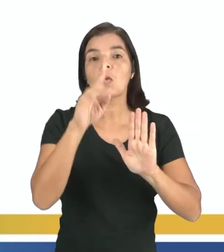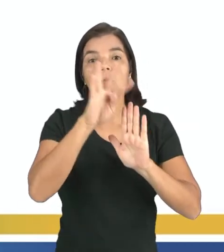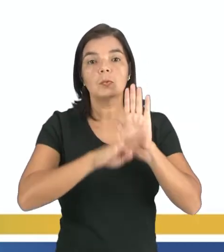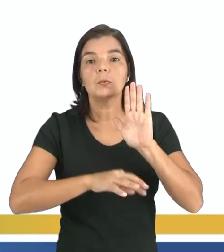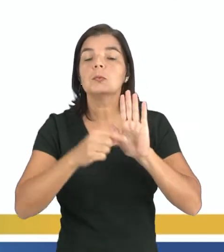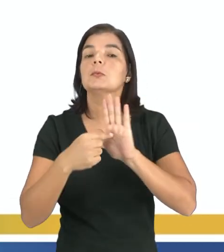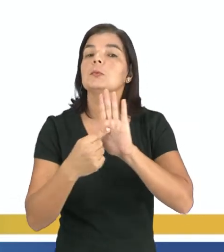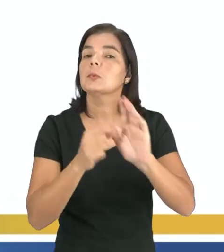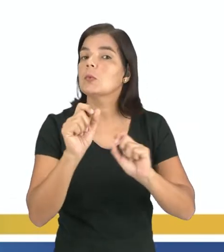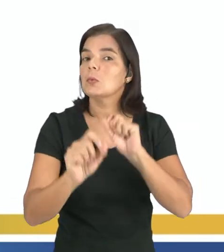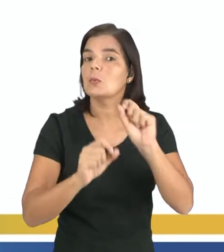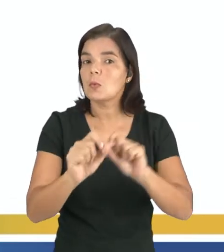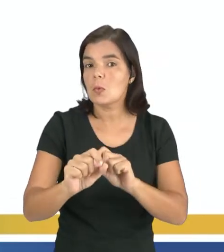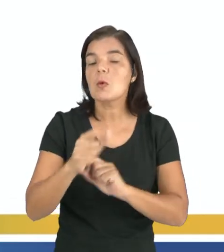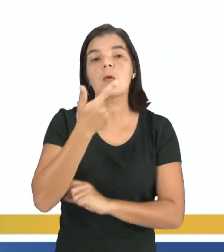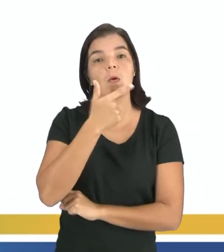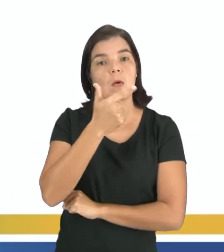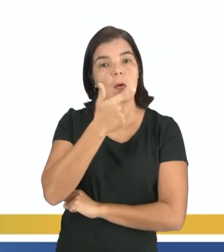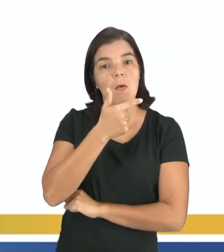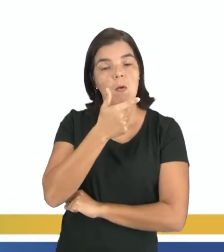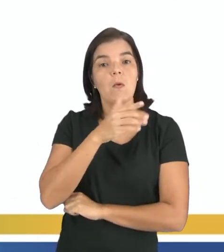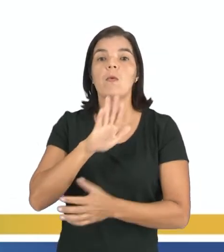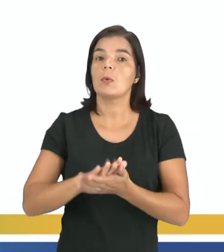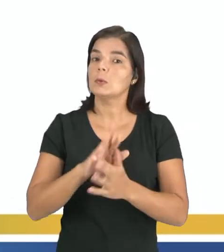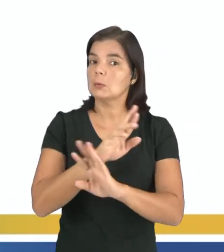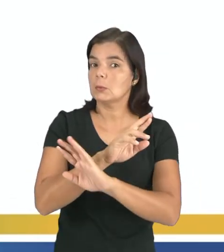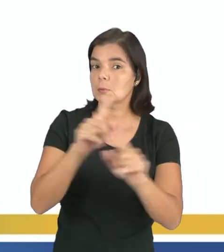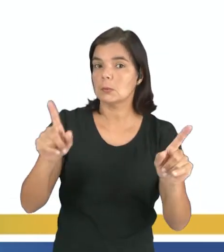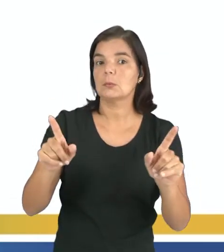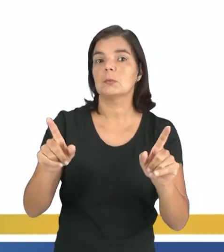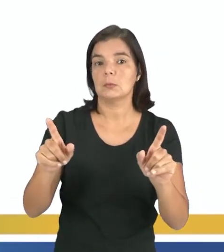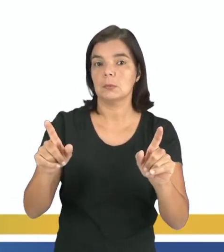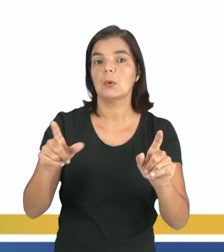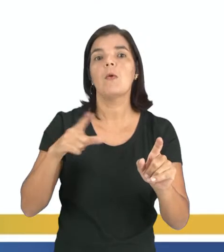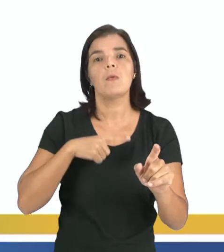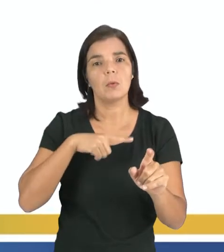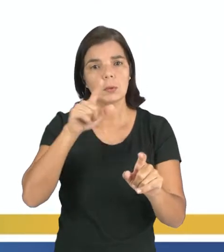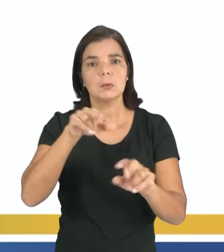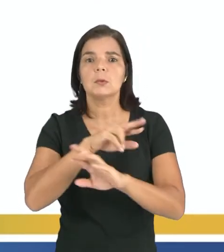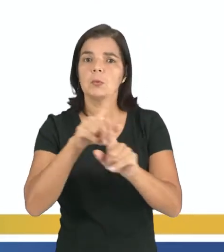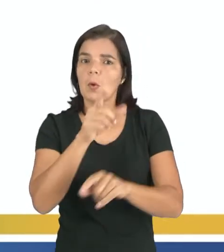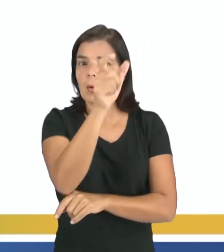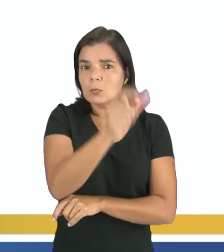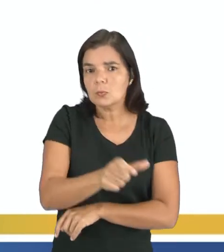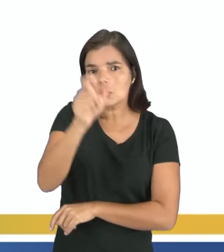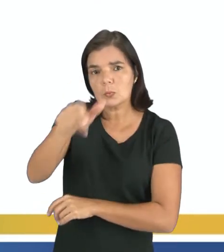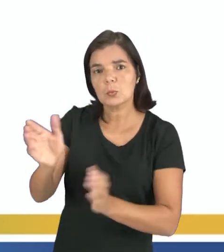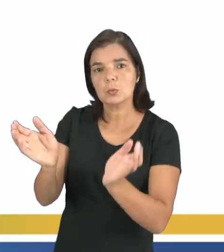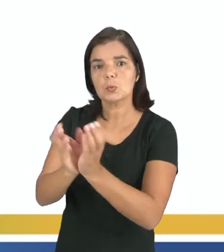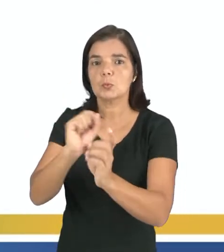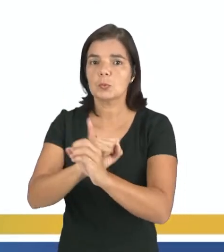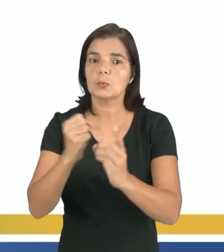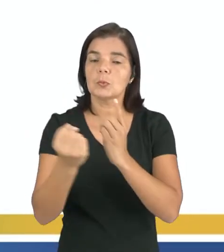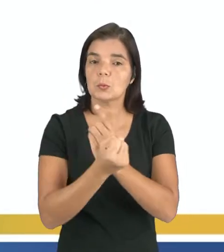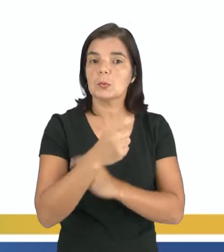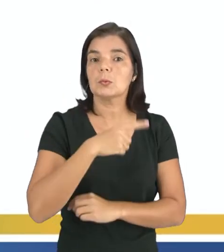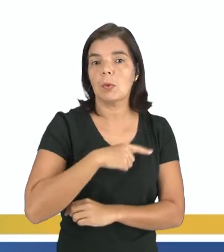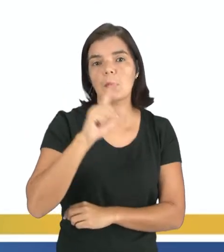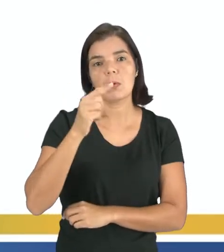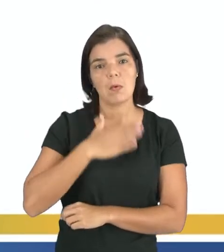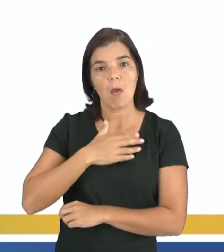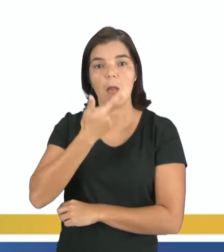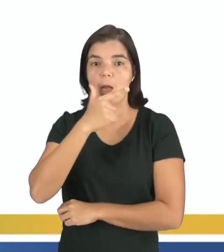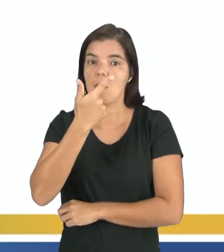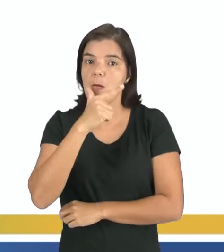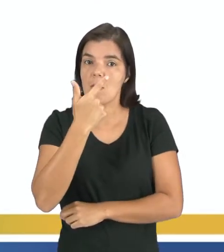texto nos mostra que o humor vai ser diferenciado, vai ser diferente para cada grupo social. Então, aquilo que é engraçado em